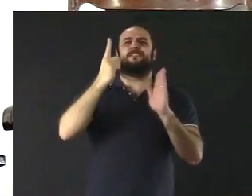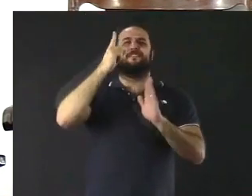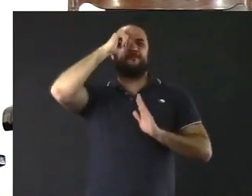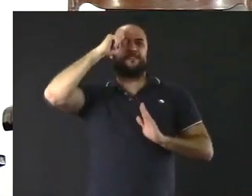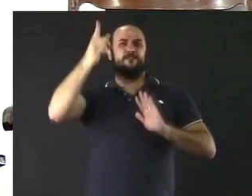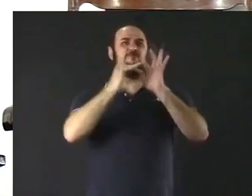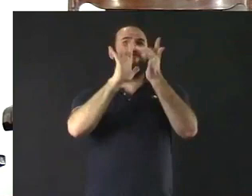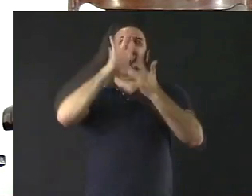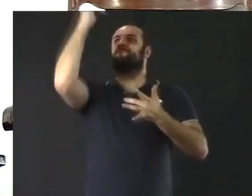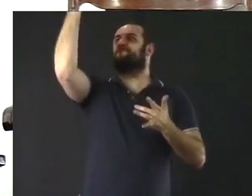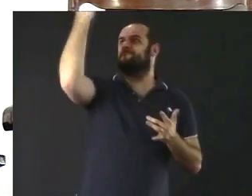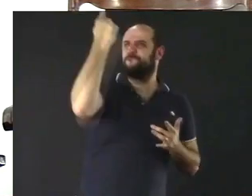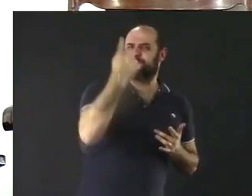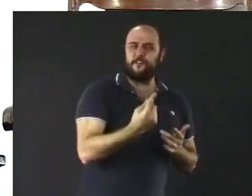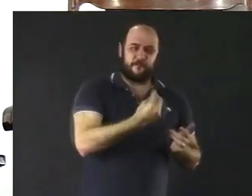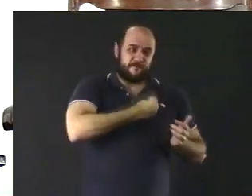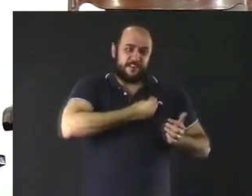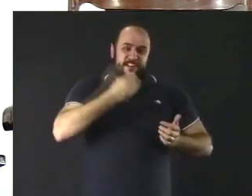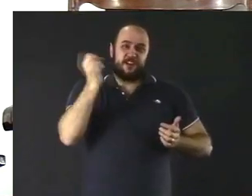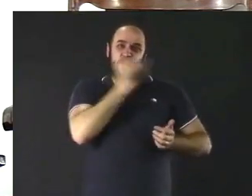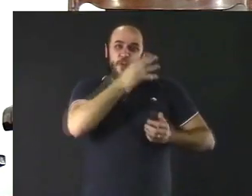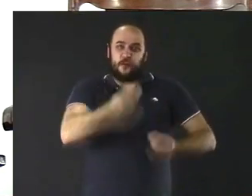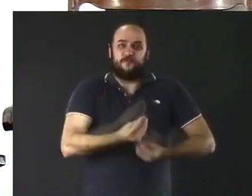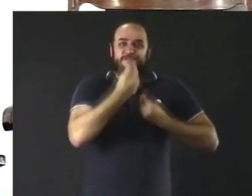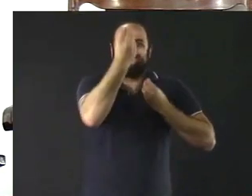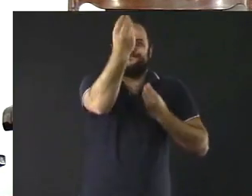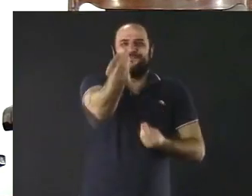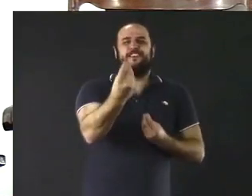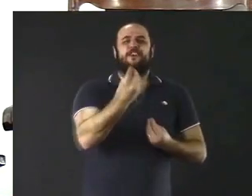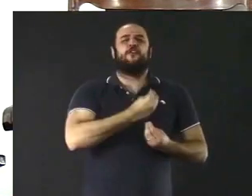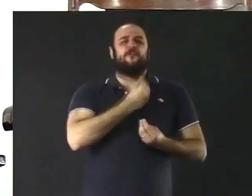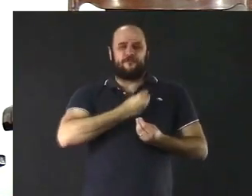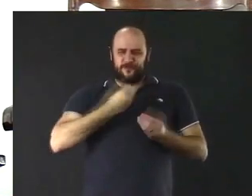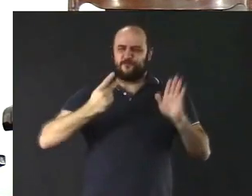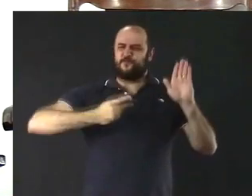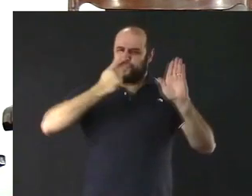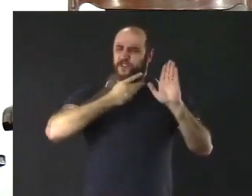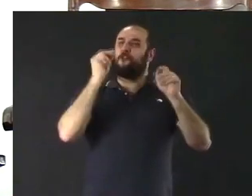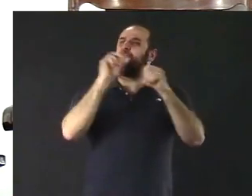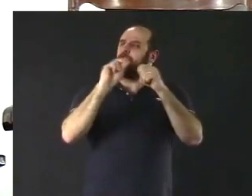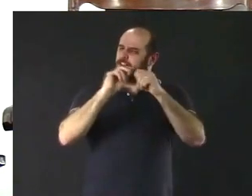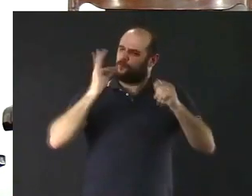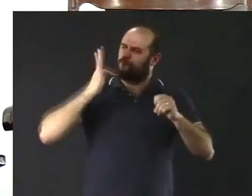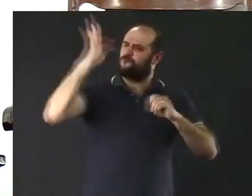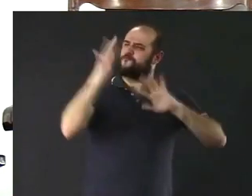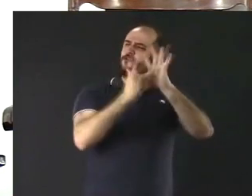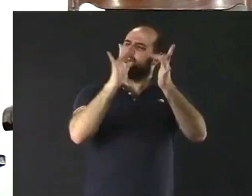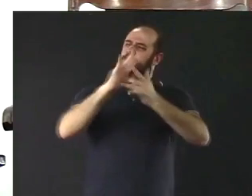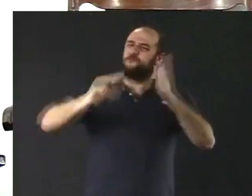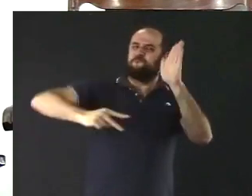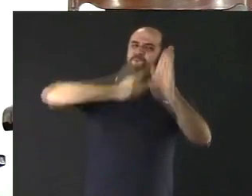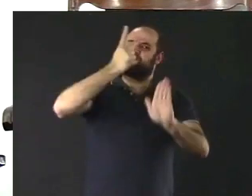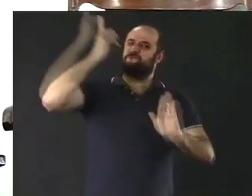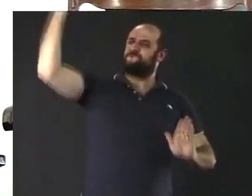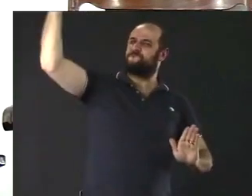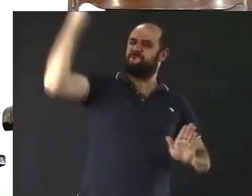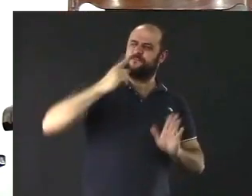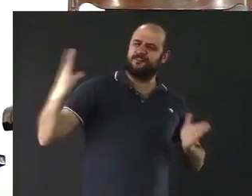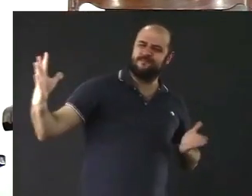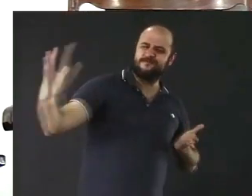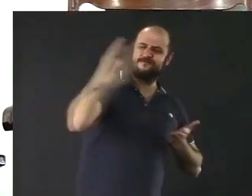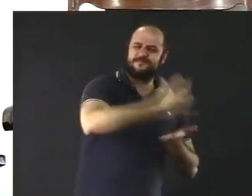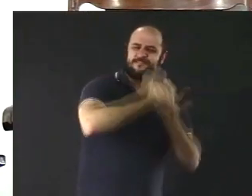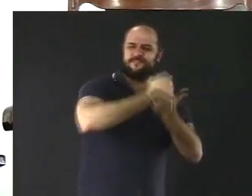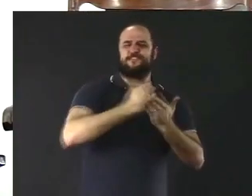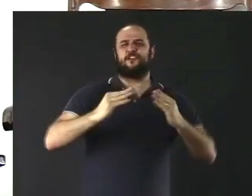Filho, nos deu a nova vida por meio dele, é o mesmo que vai cumprir quando Cristo voltar para resgatar a sua